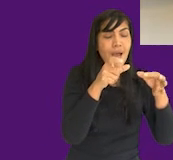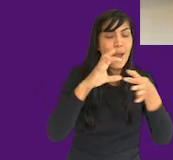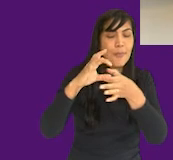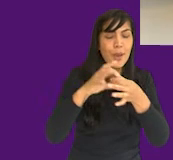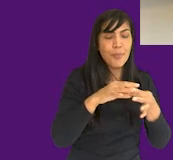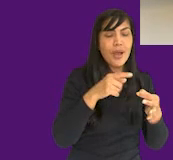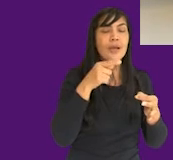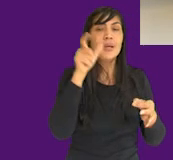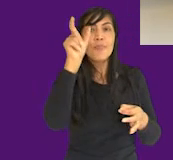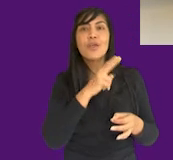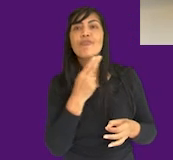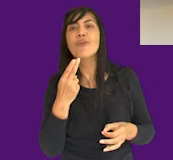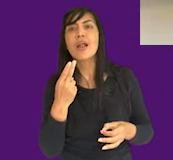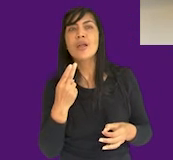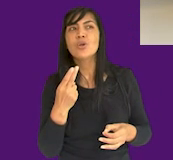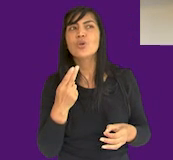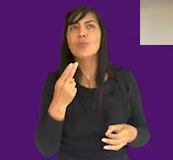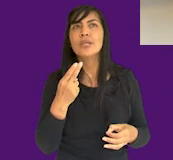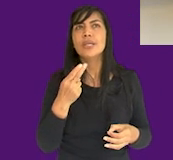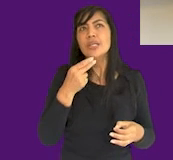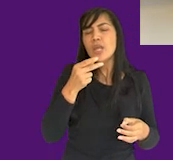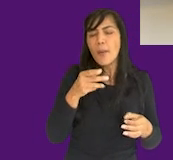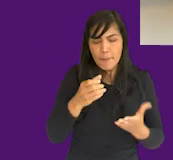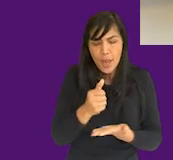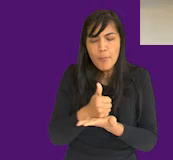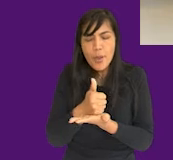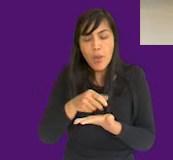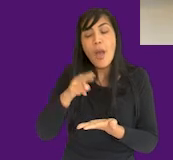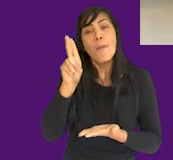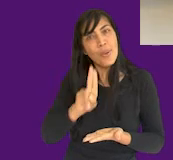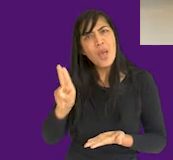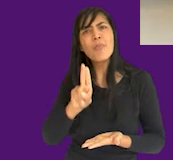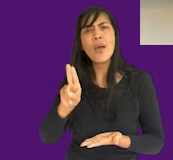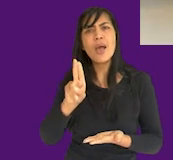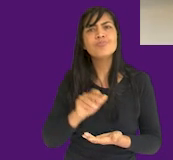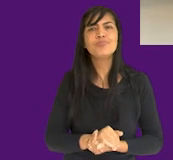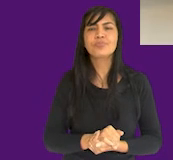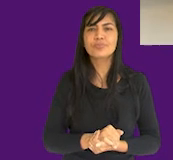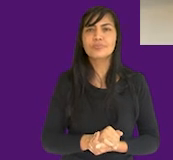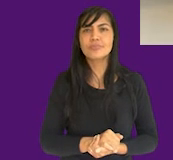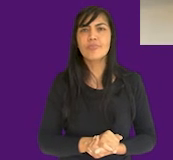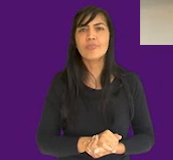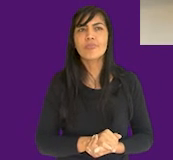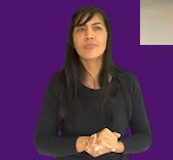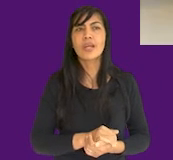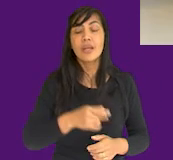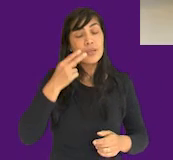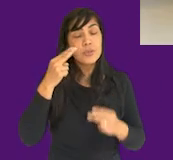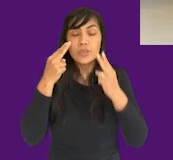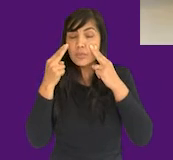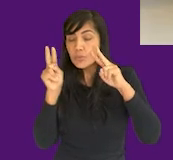e por isso que estou falando de online se essa estrutura e podemos utilizar E aí